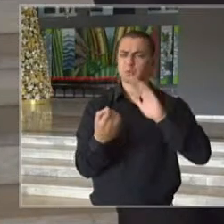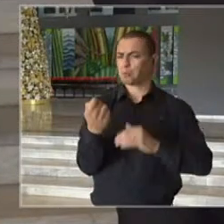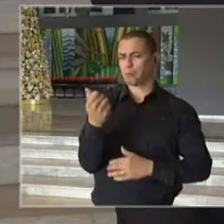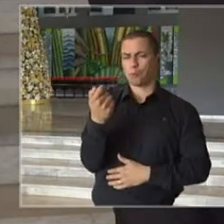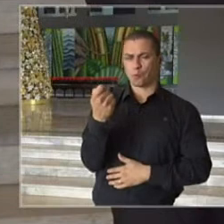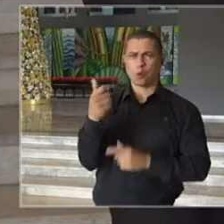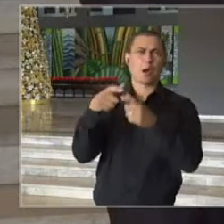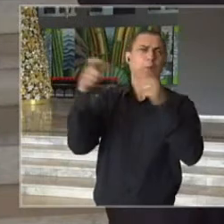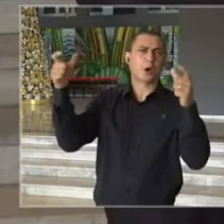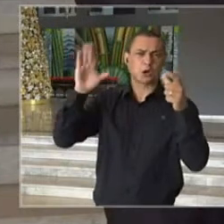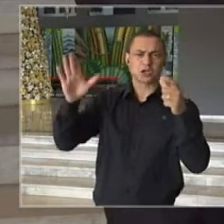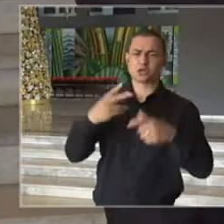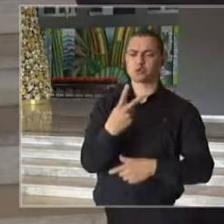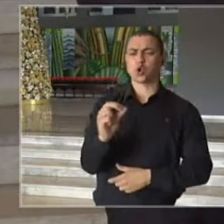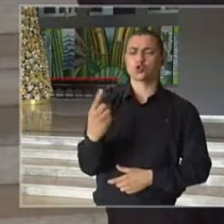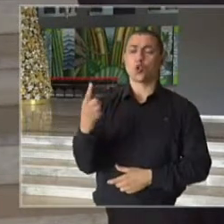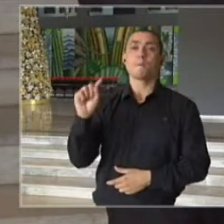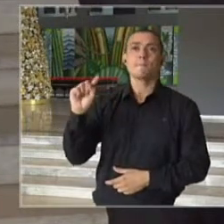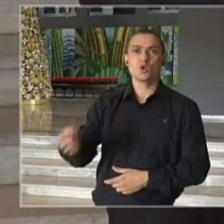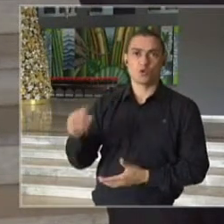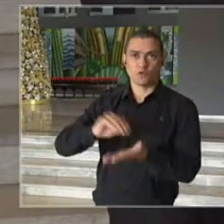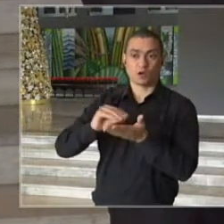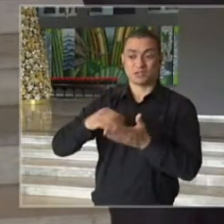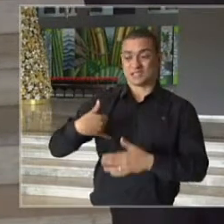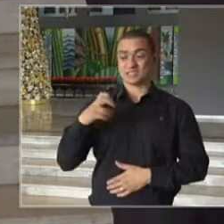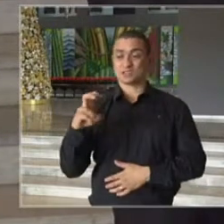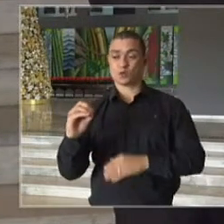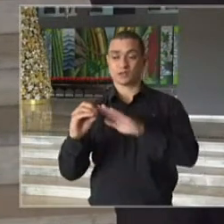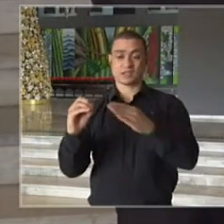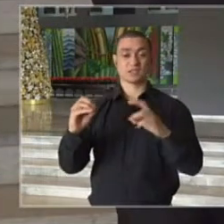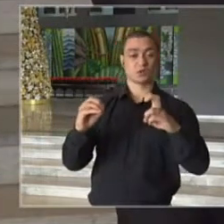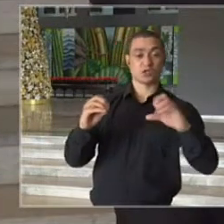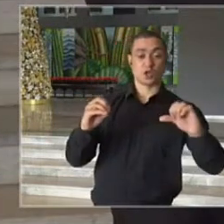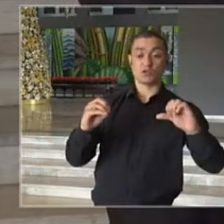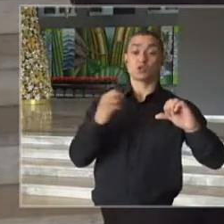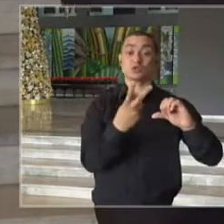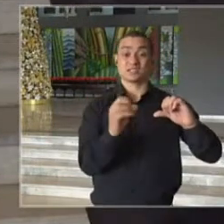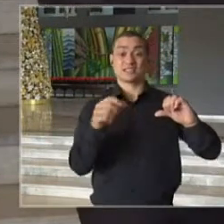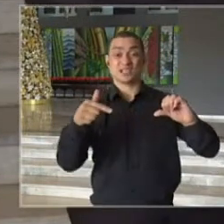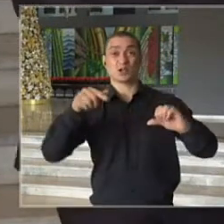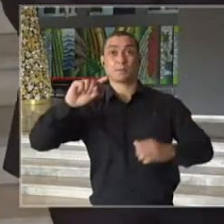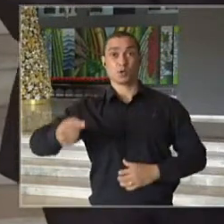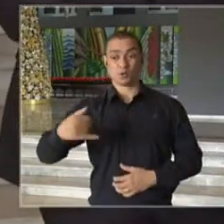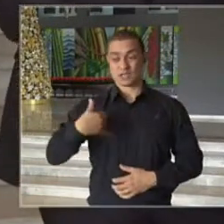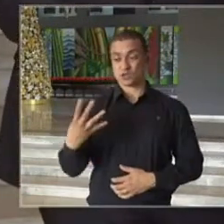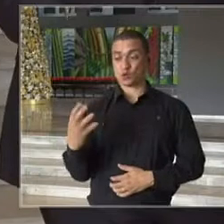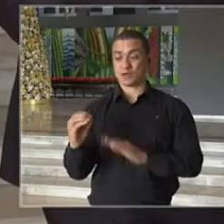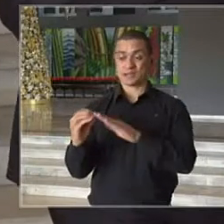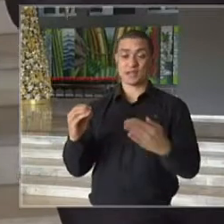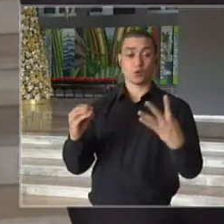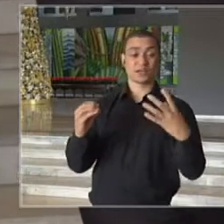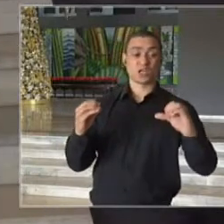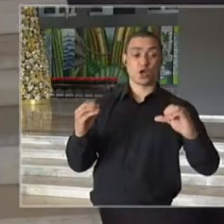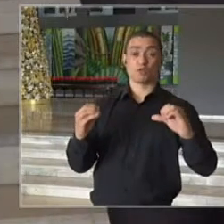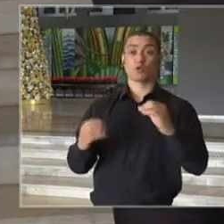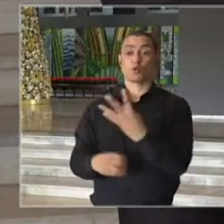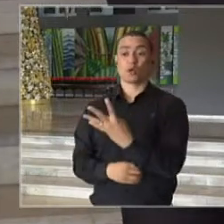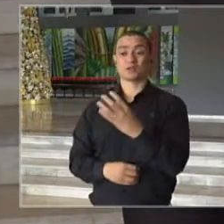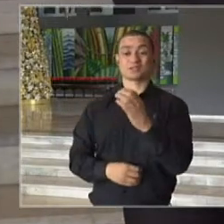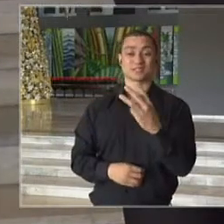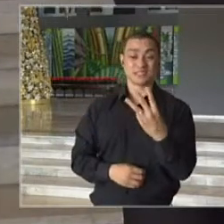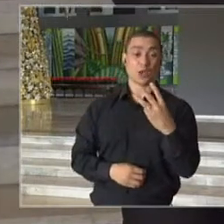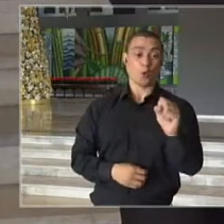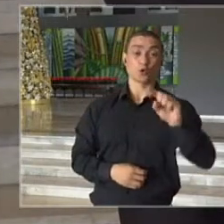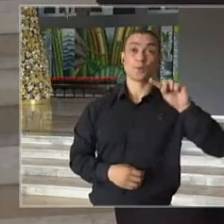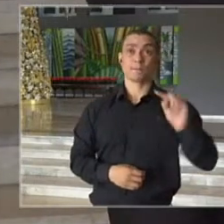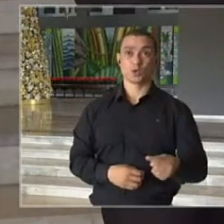pequeno, 201 mil, de 50 a 59 anos, 267 mil, e de 40 a 49 anos,